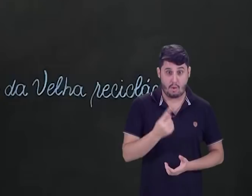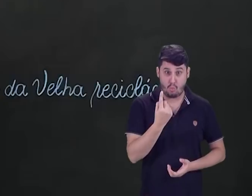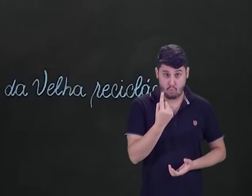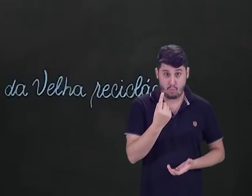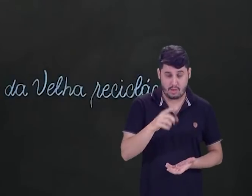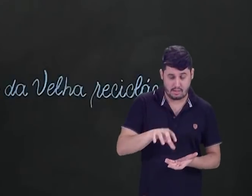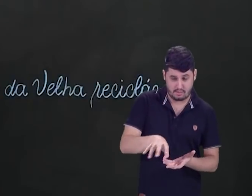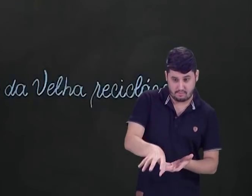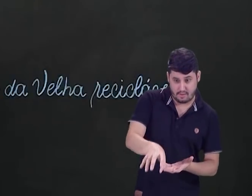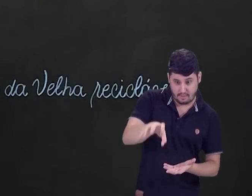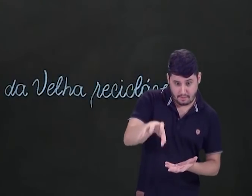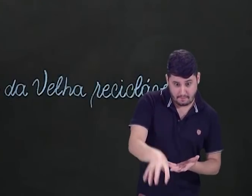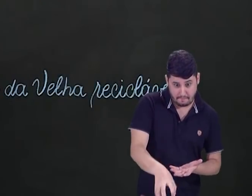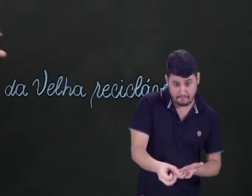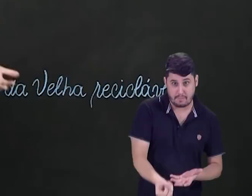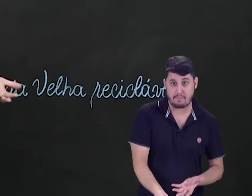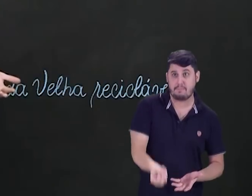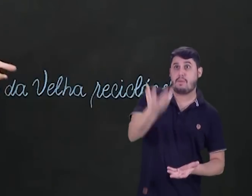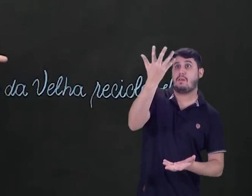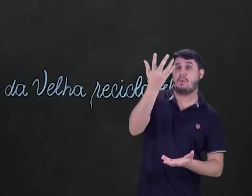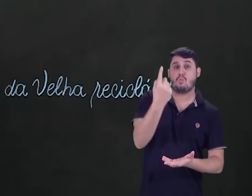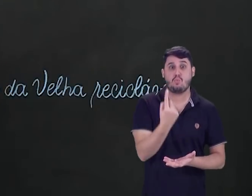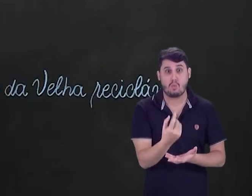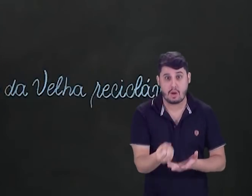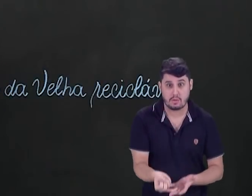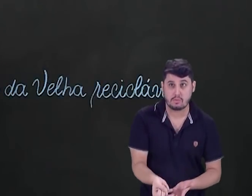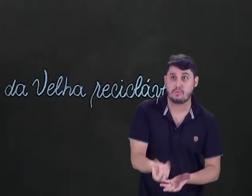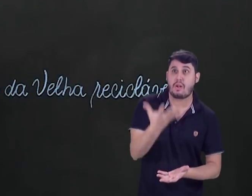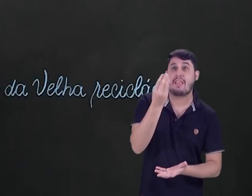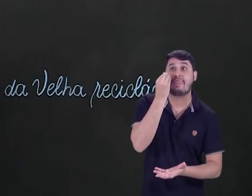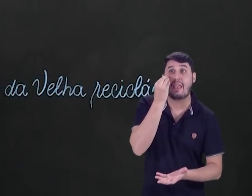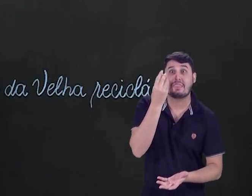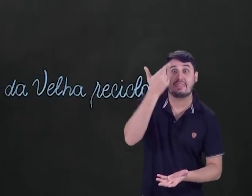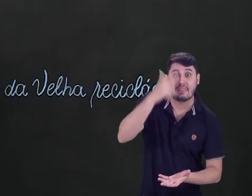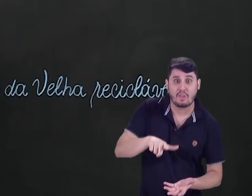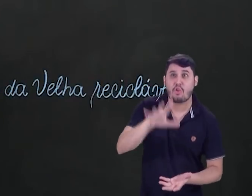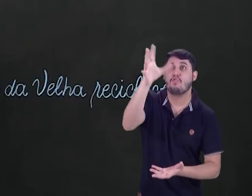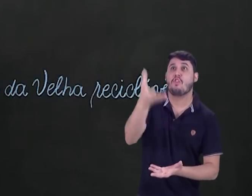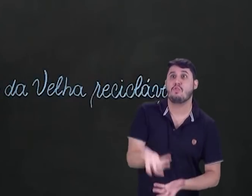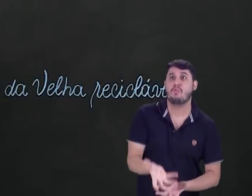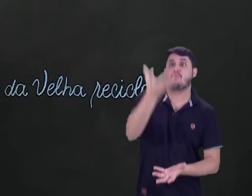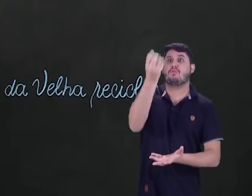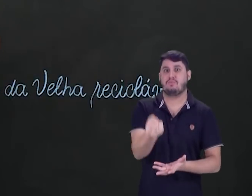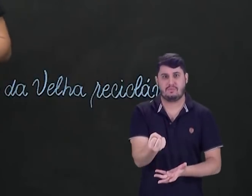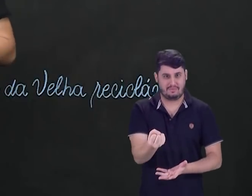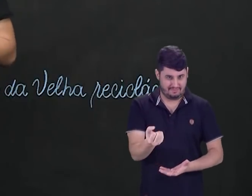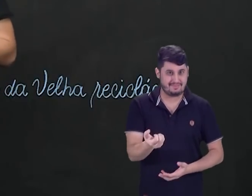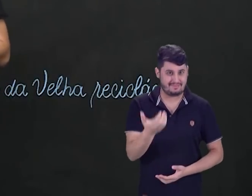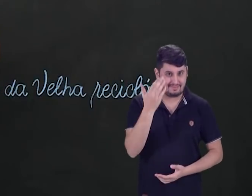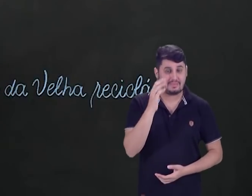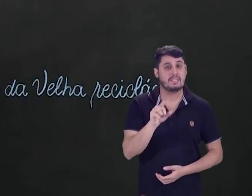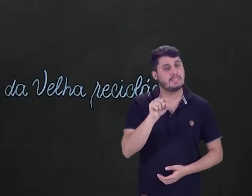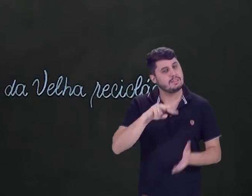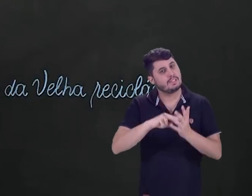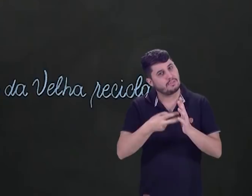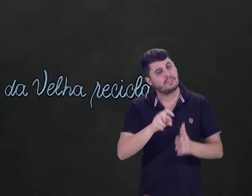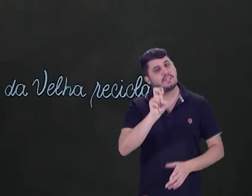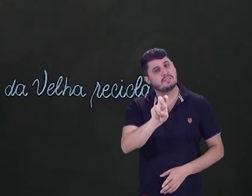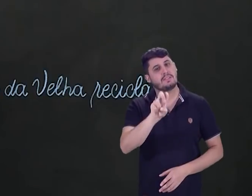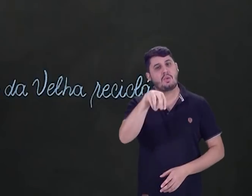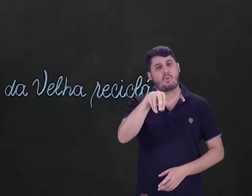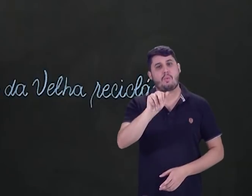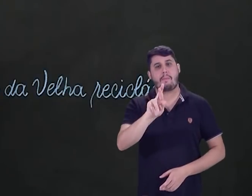mão, você vai jogar para cima, pegar e tentar pegar de novo. Esse é o jogo das Cinco Marias. E